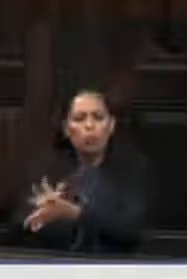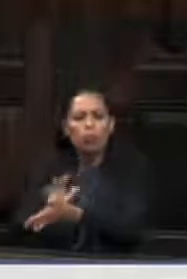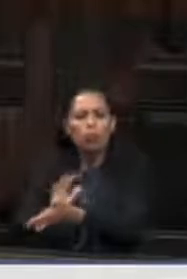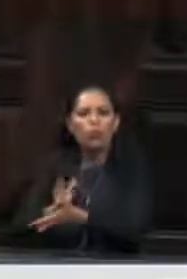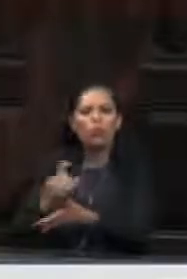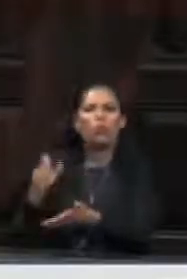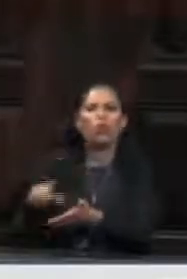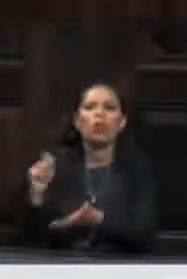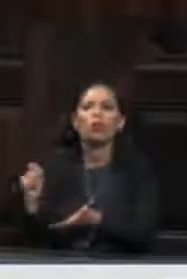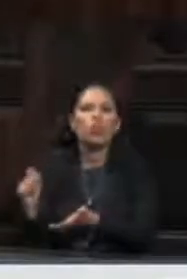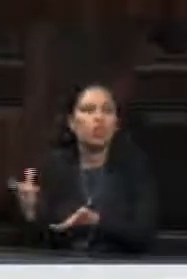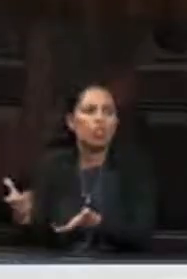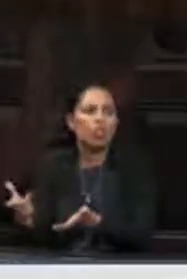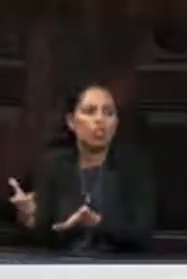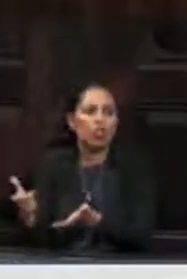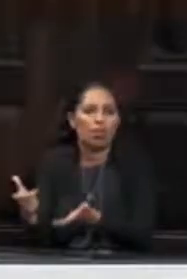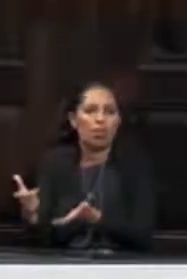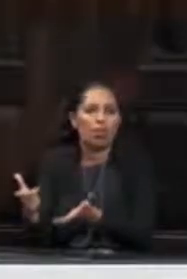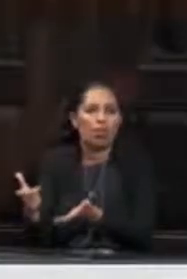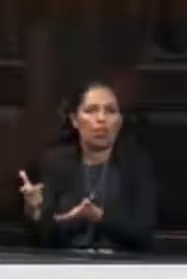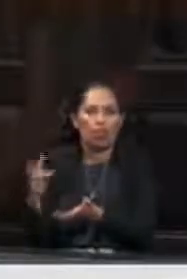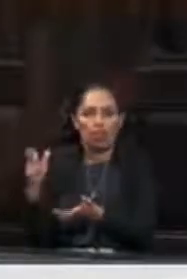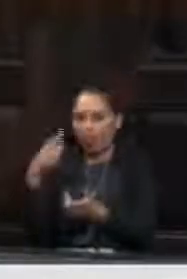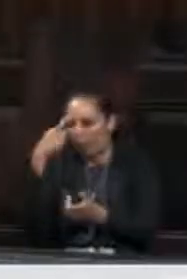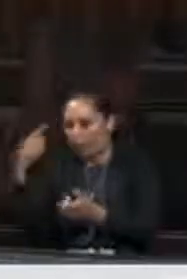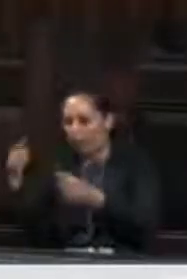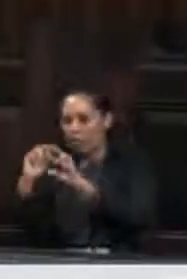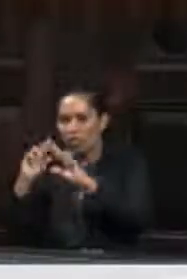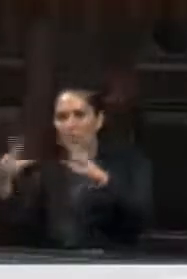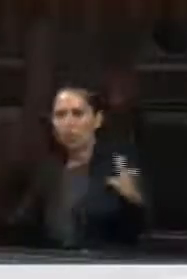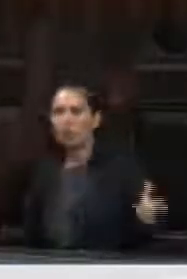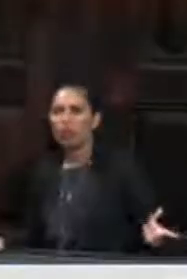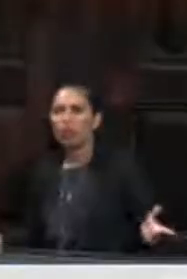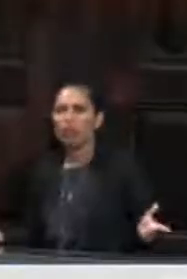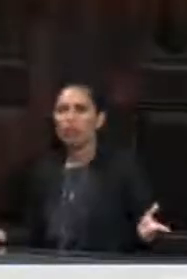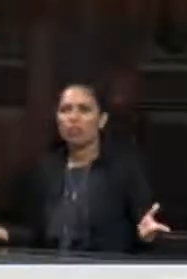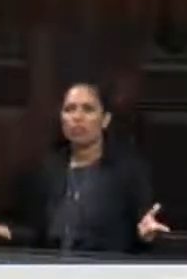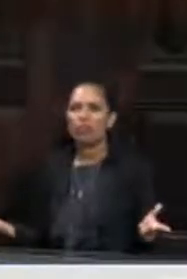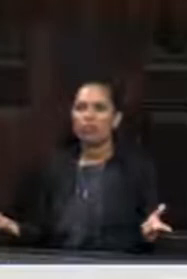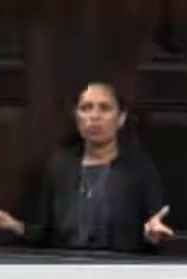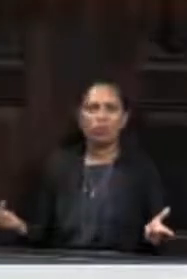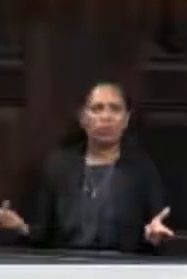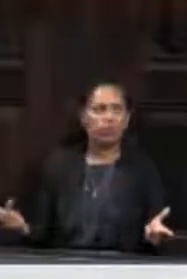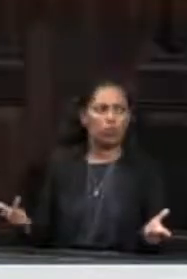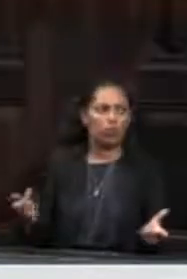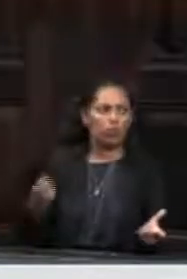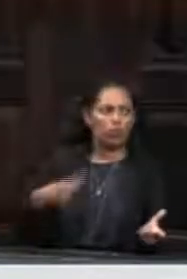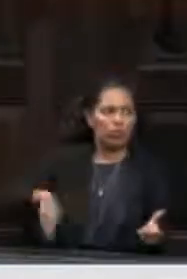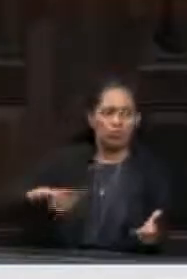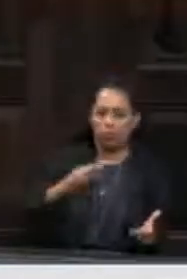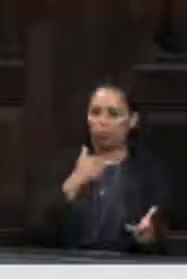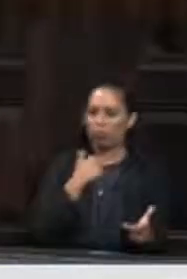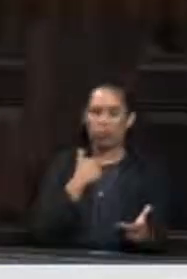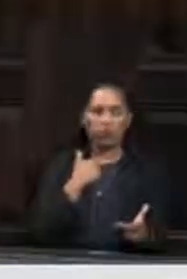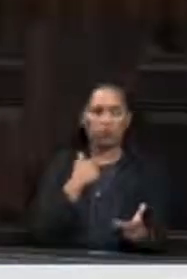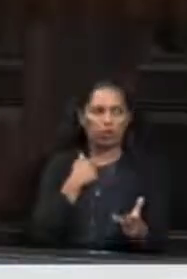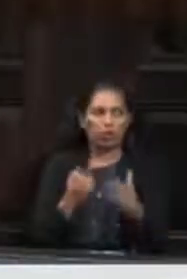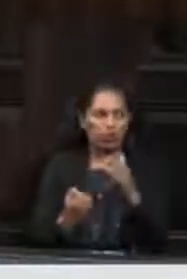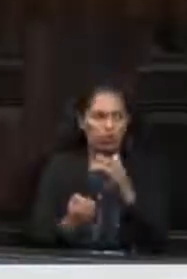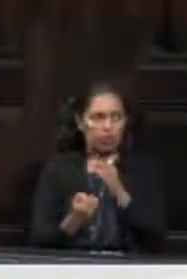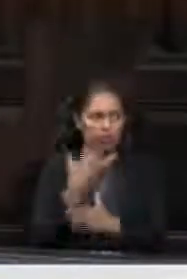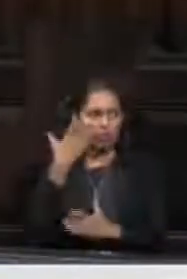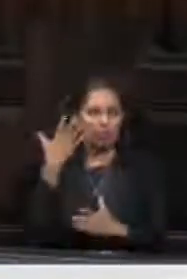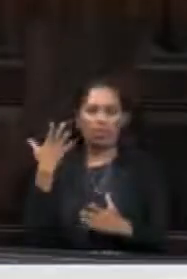ser confundido com discordância de opinião, que é inerente à democracia. Não se pode criar figura